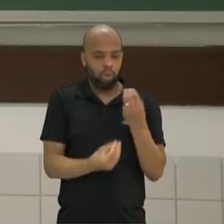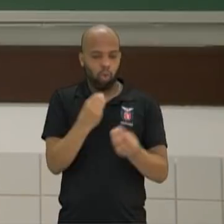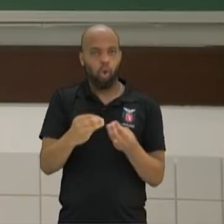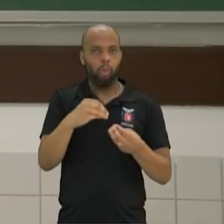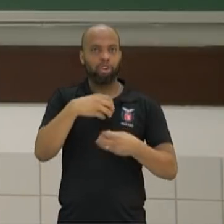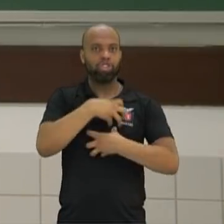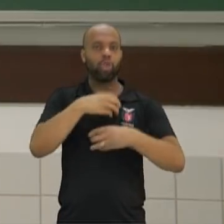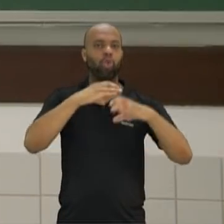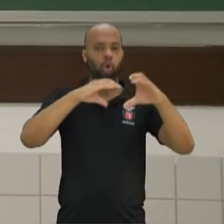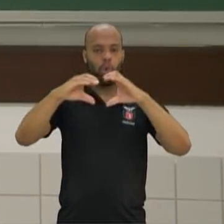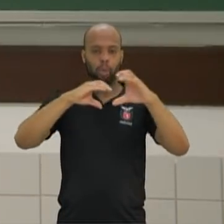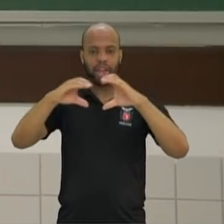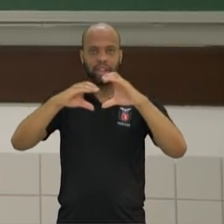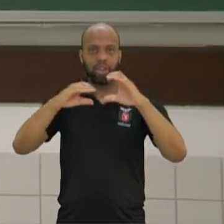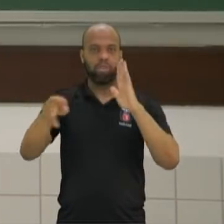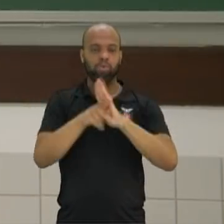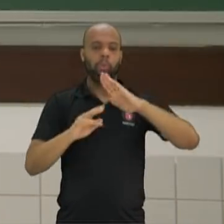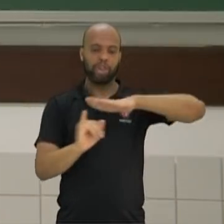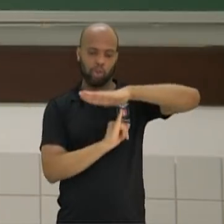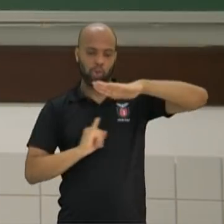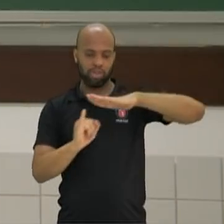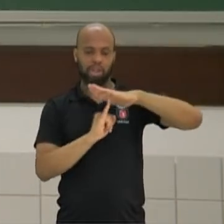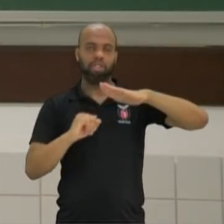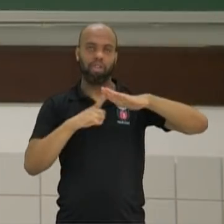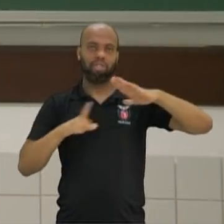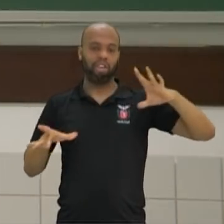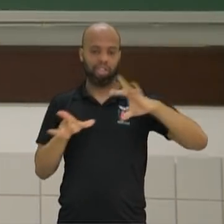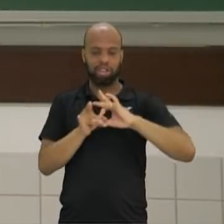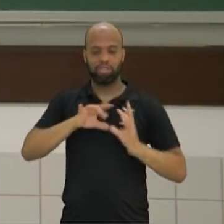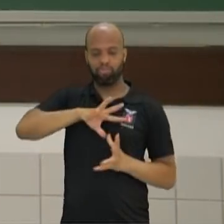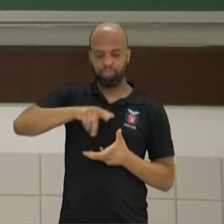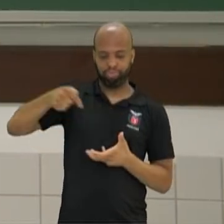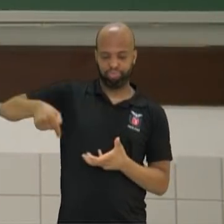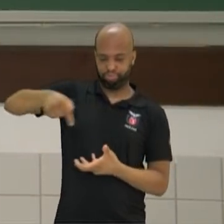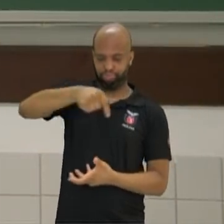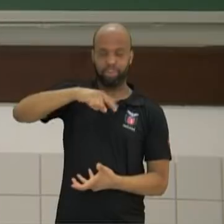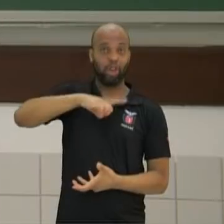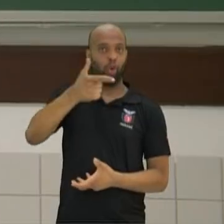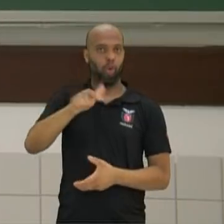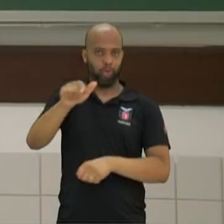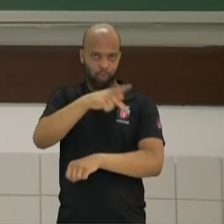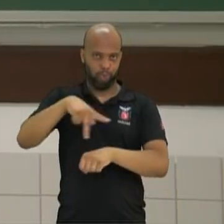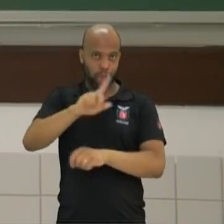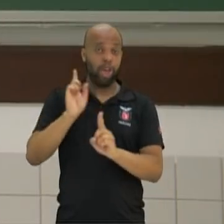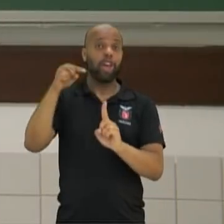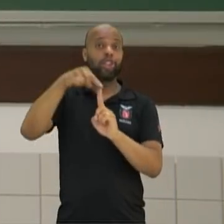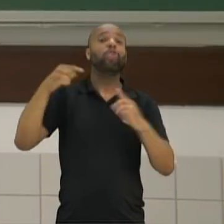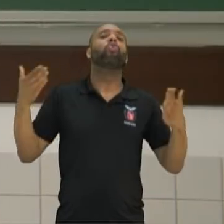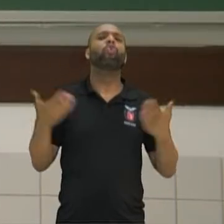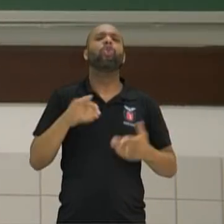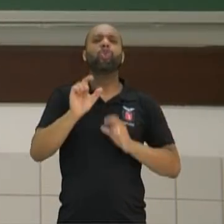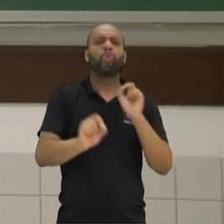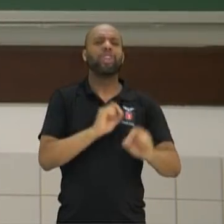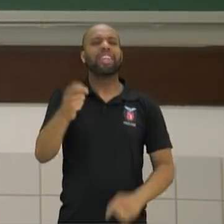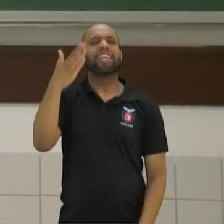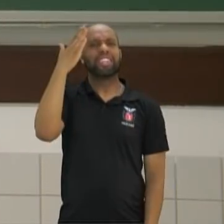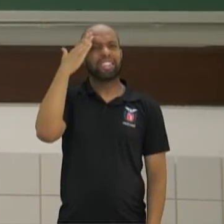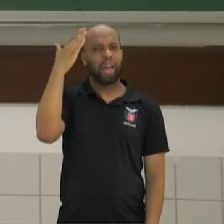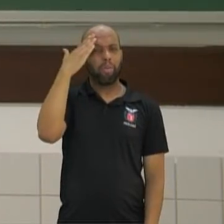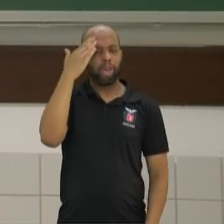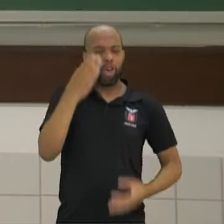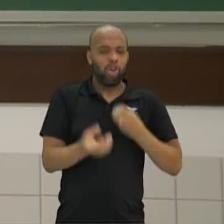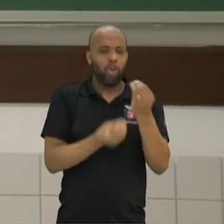essa comunicação a nível industrial com o planeta. Para que isso aconteça, o nosso objetivo, logicamente, é dimensionar